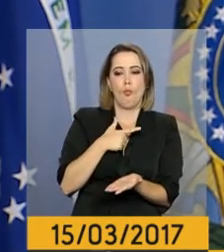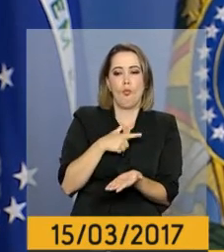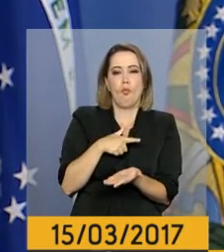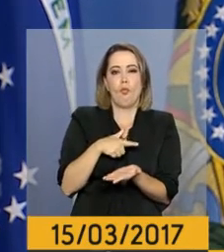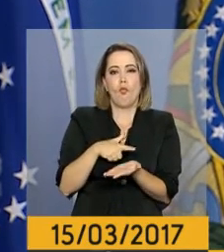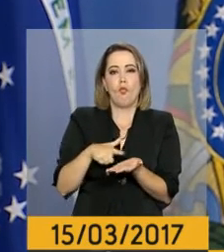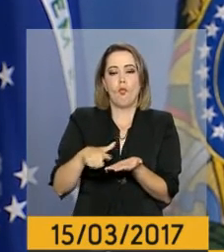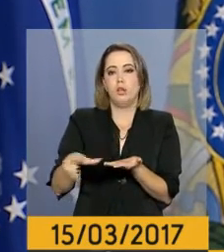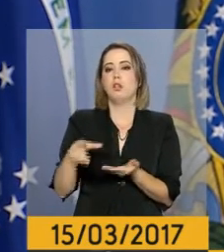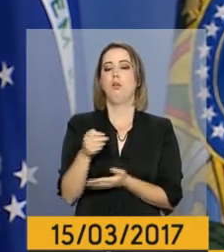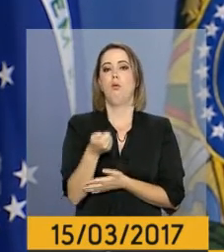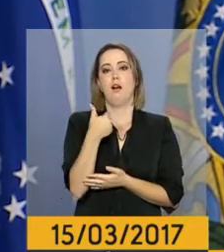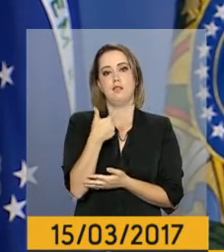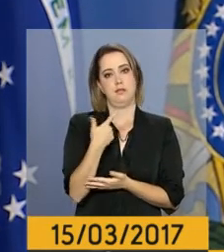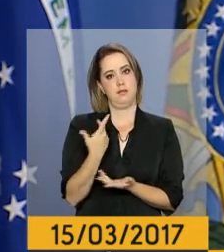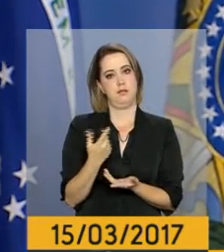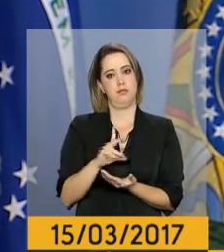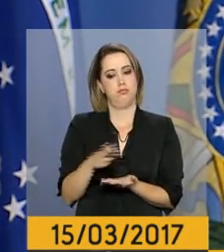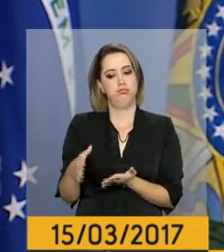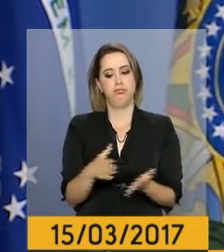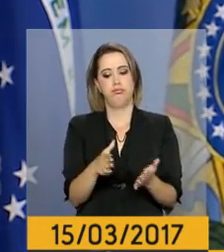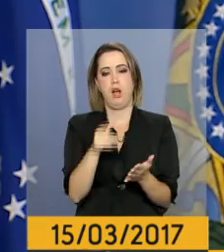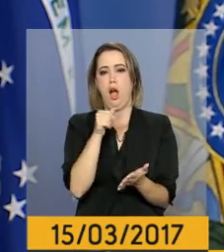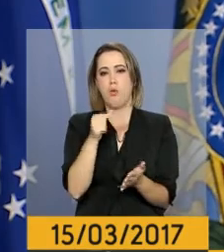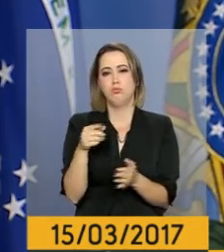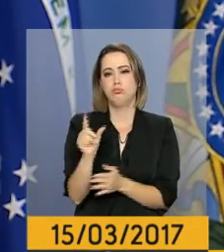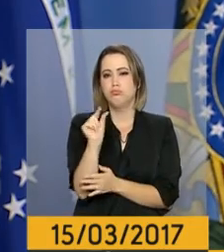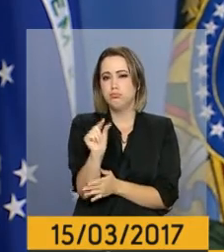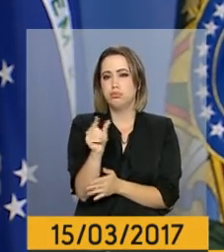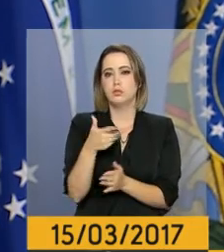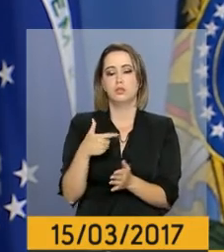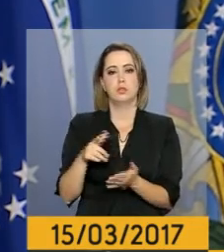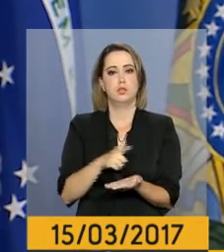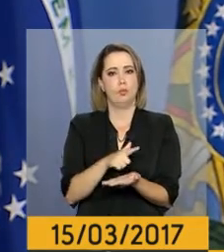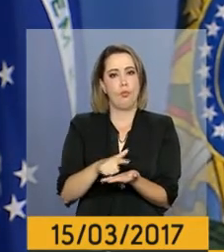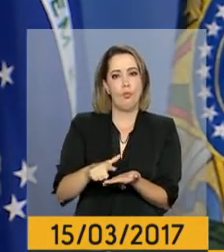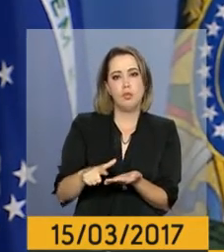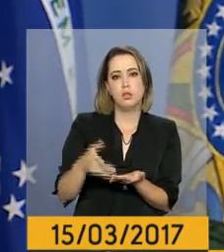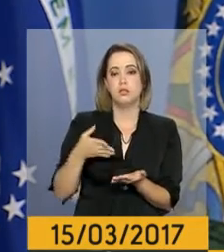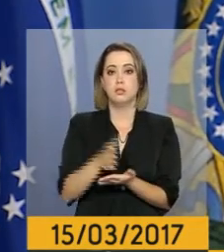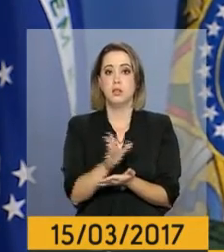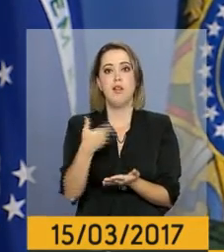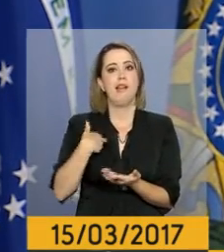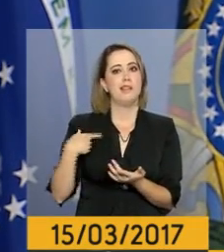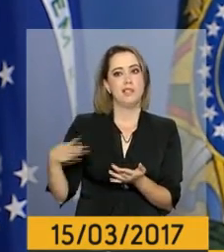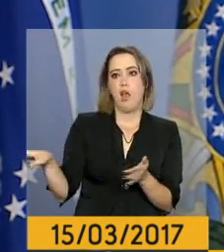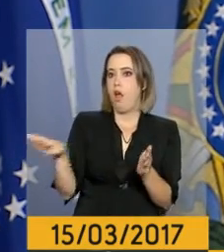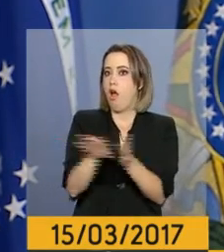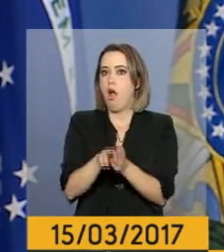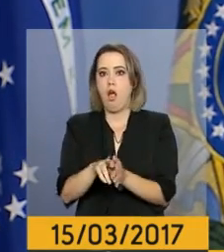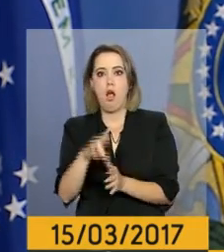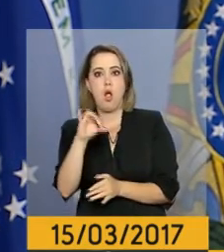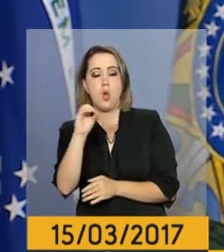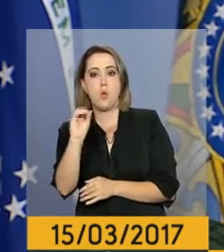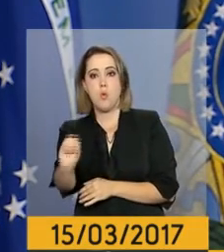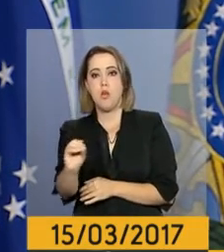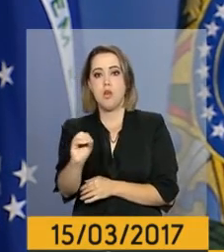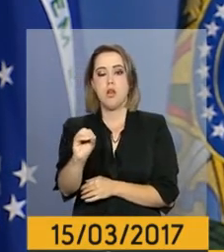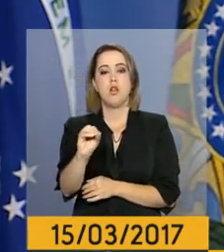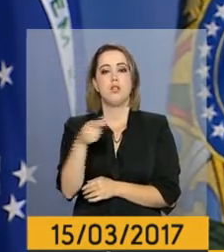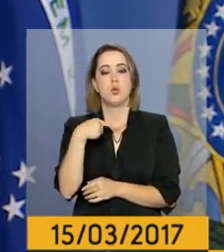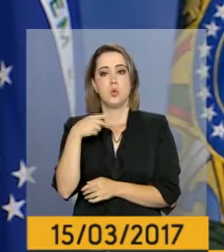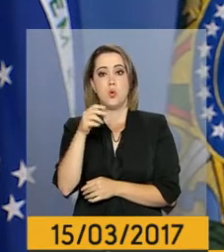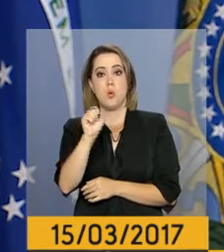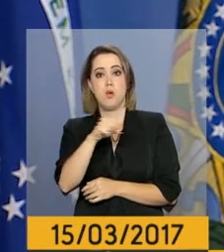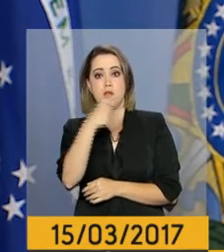modestíssima quase um filete d'água que se transformou no rio podemos ver um certo exagero paulo barroso com a